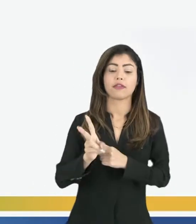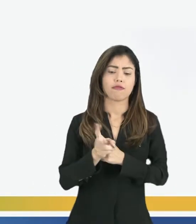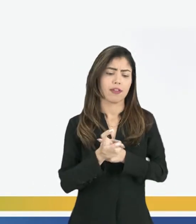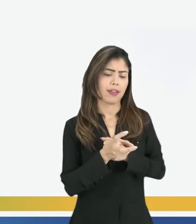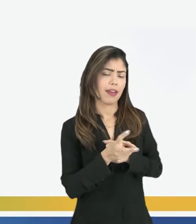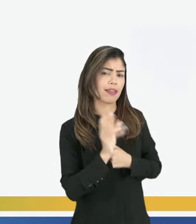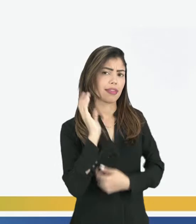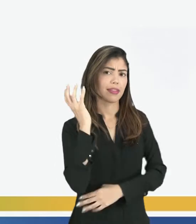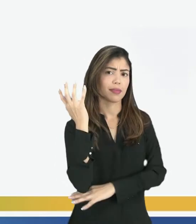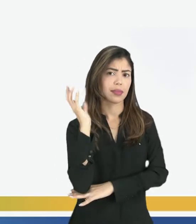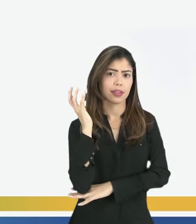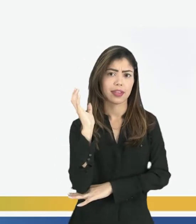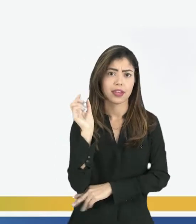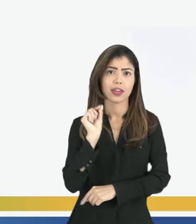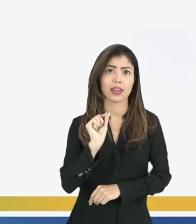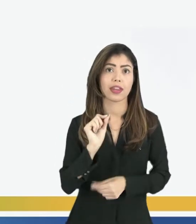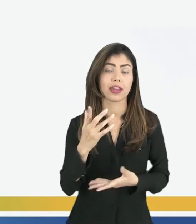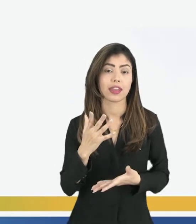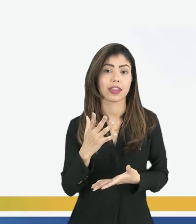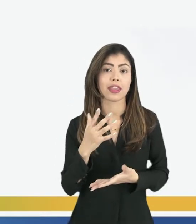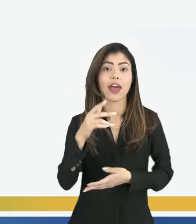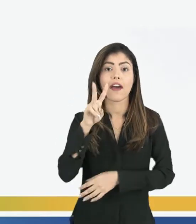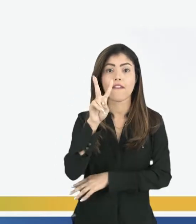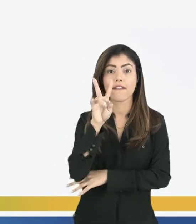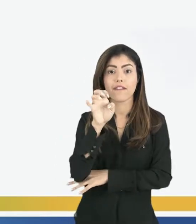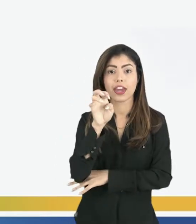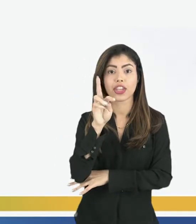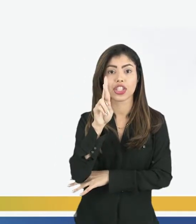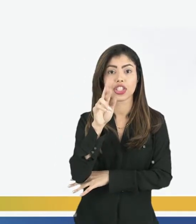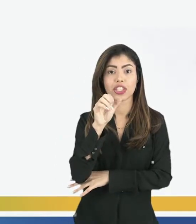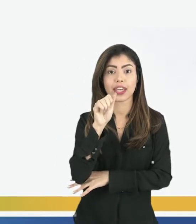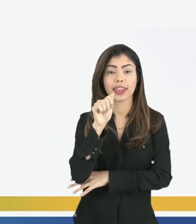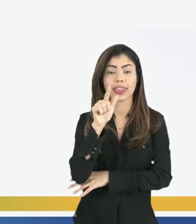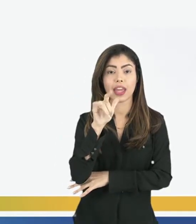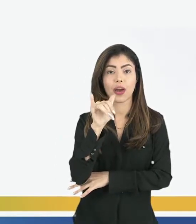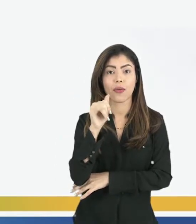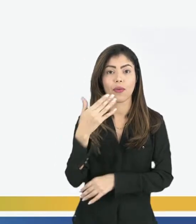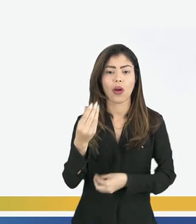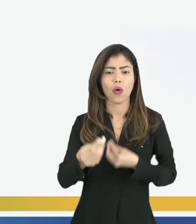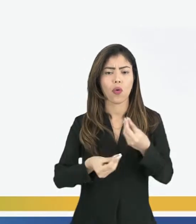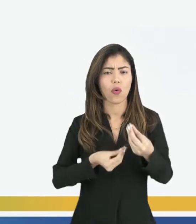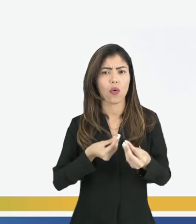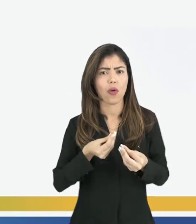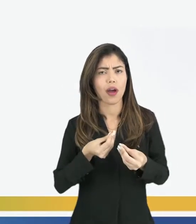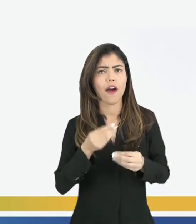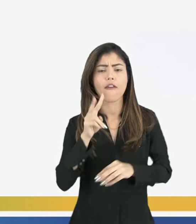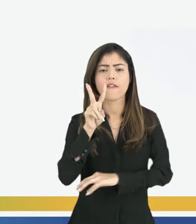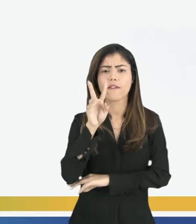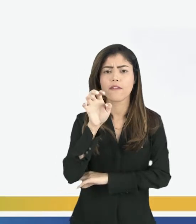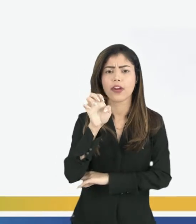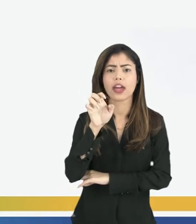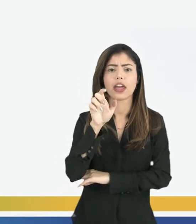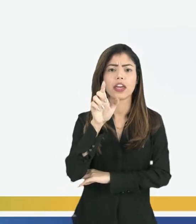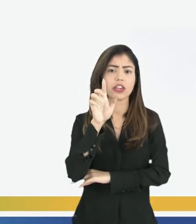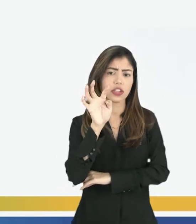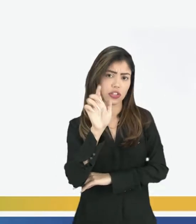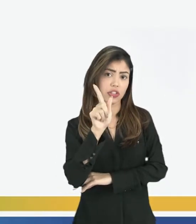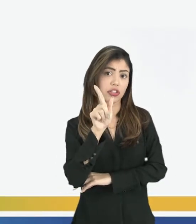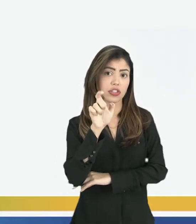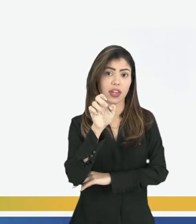plantas. E esses alimentos são de origem vegetal. Então, quando vocês ouvirem vegetal e